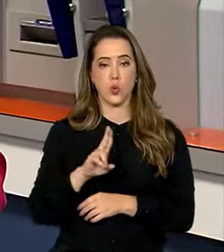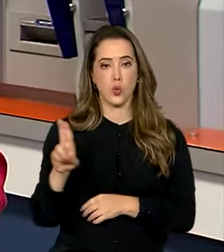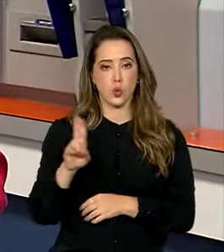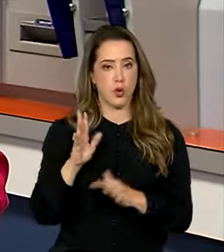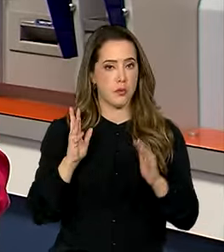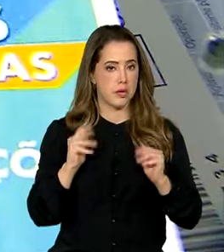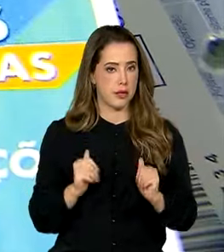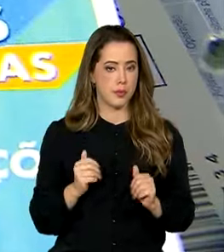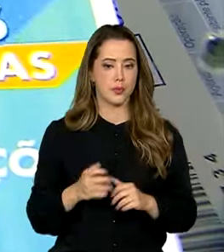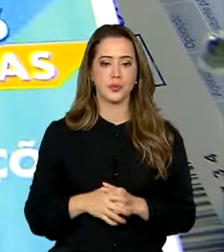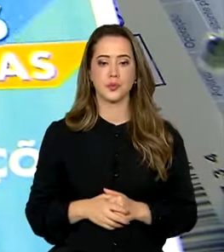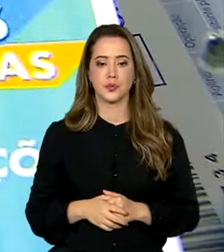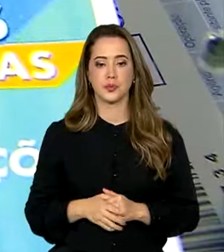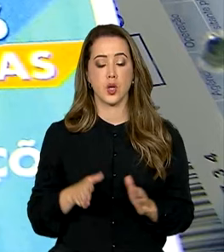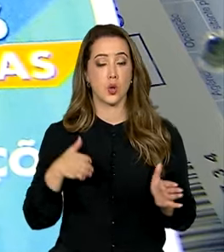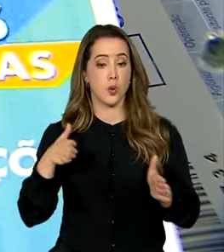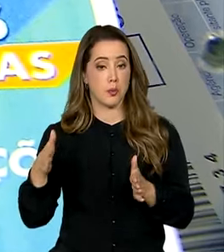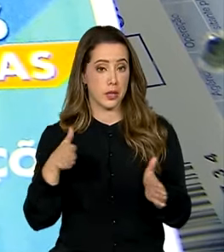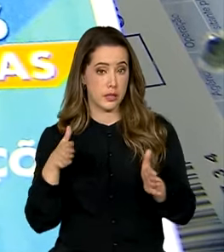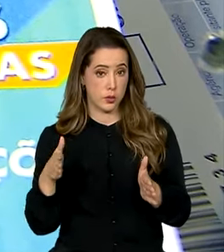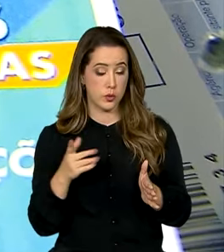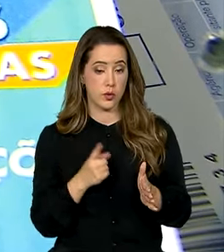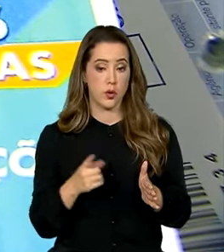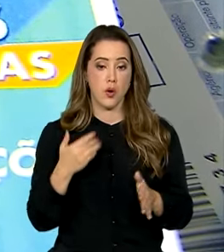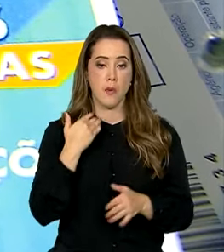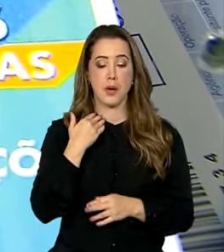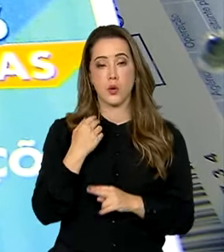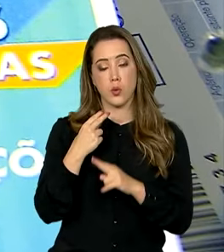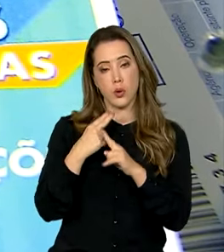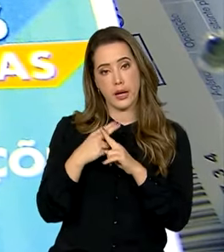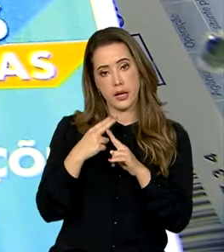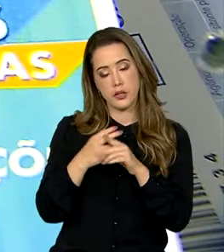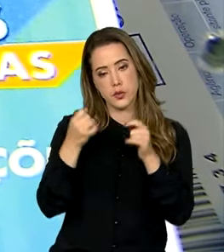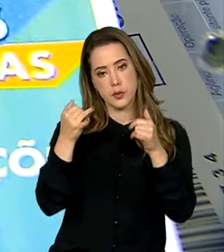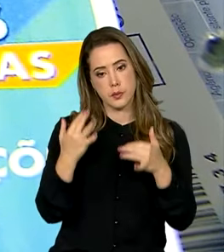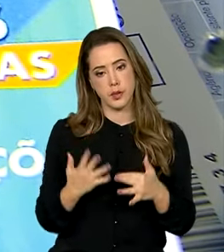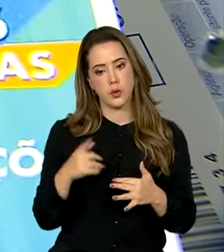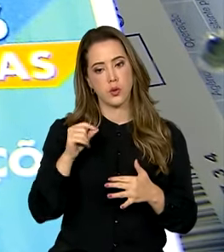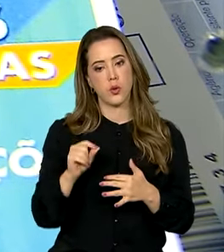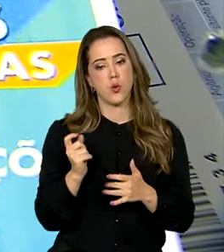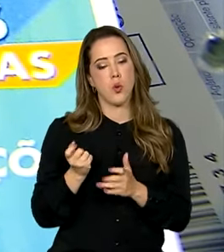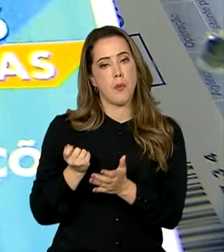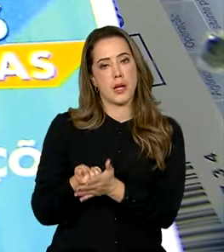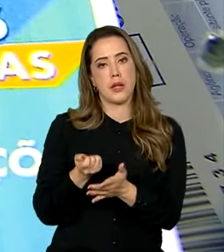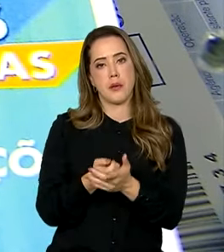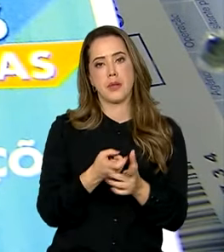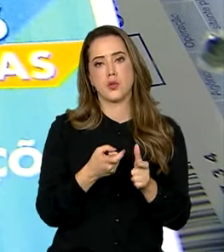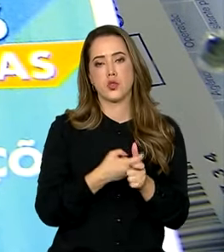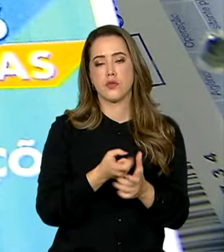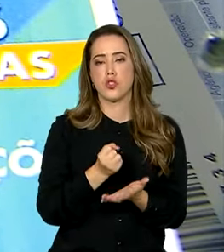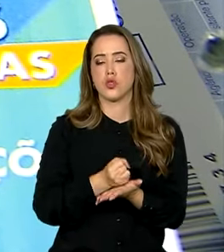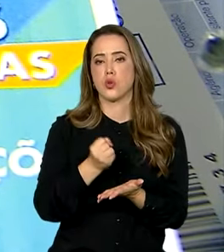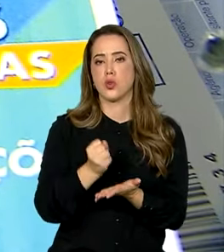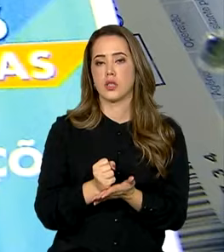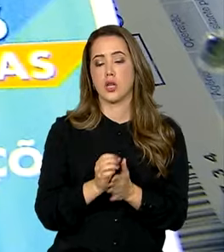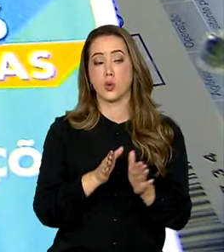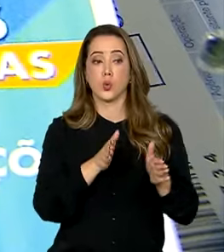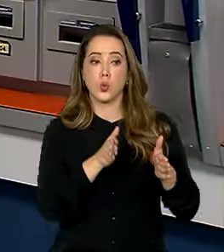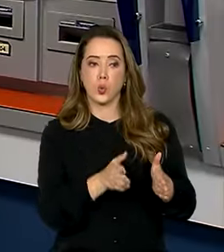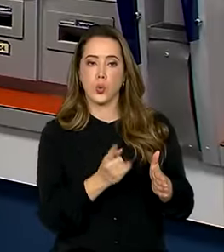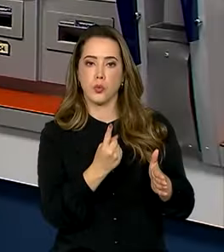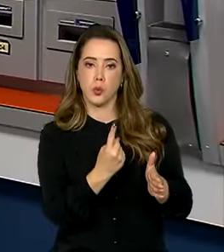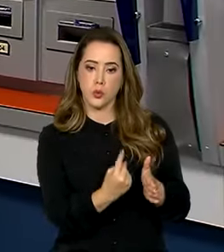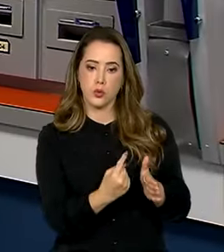na praça. Durante o mutirão, a Caixa prestou esclarecimentos sobre a liquidação de contratos da faixa 1